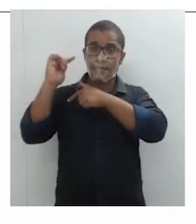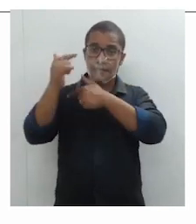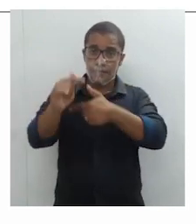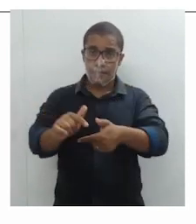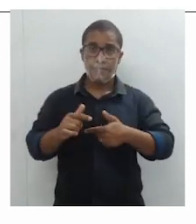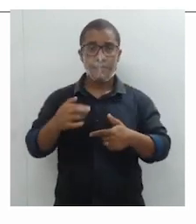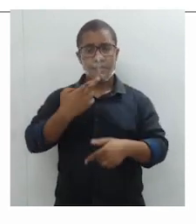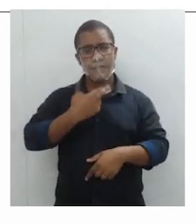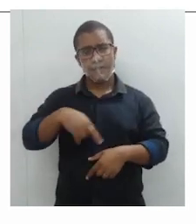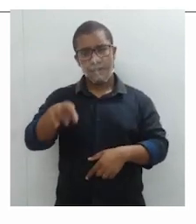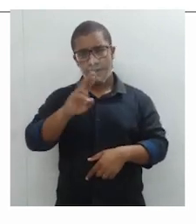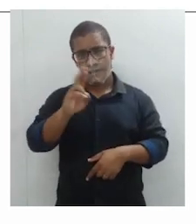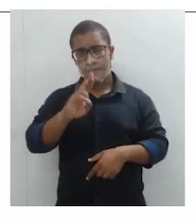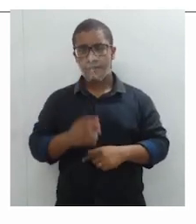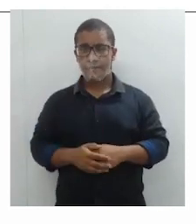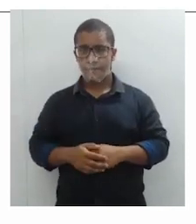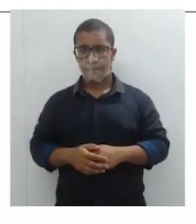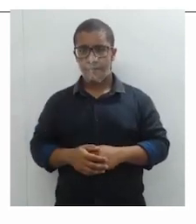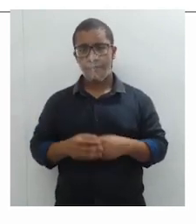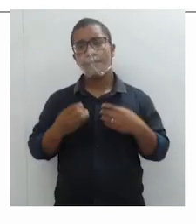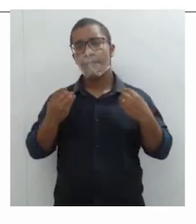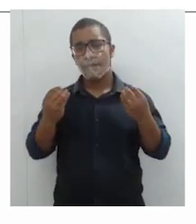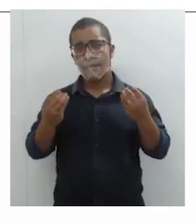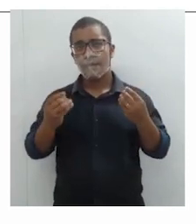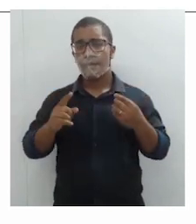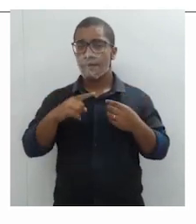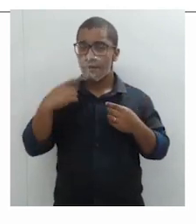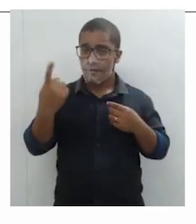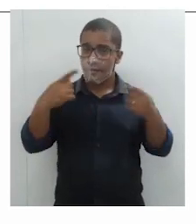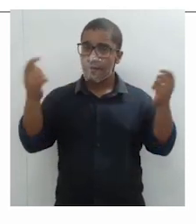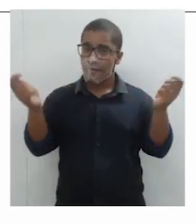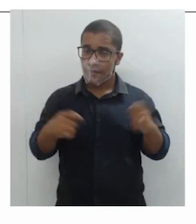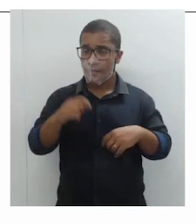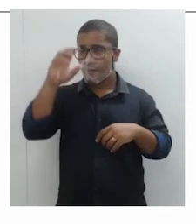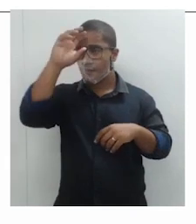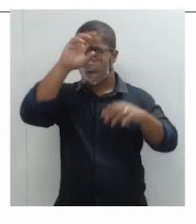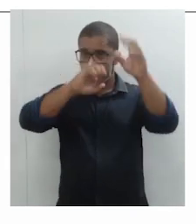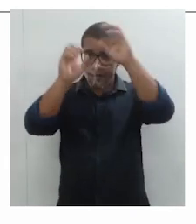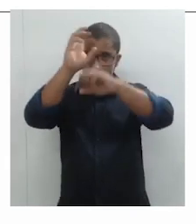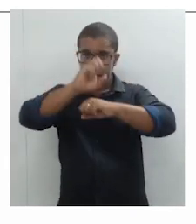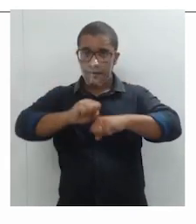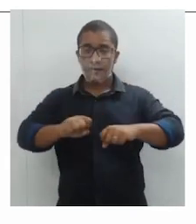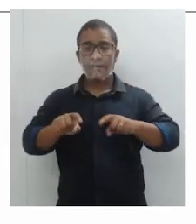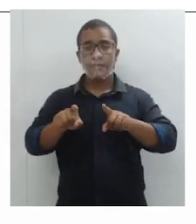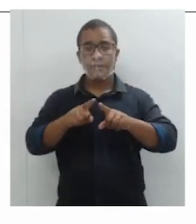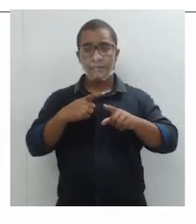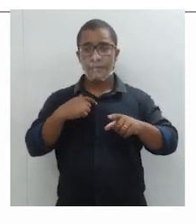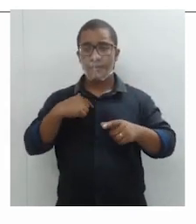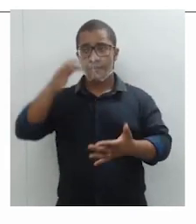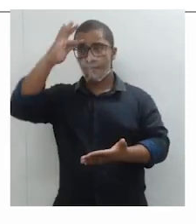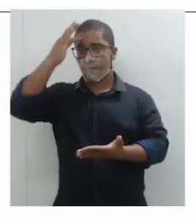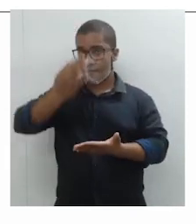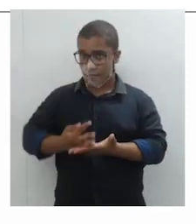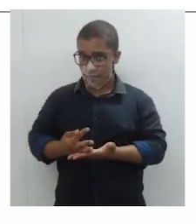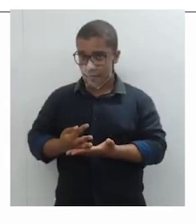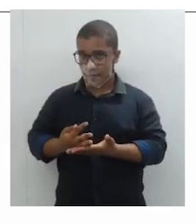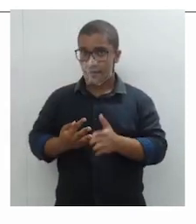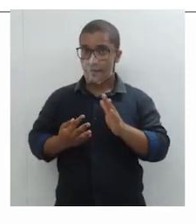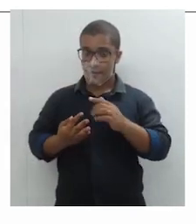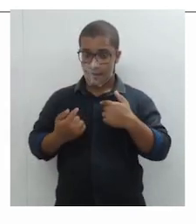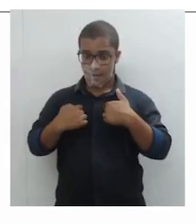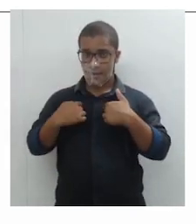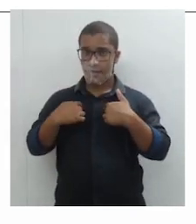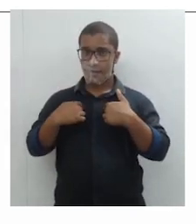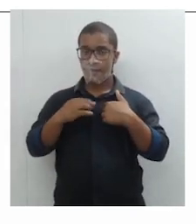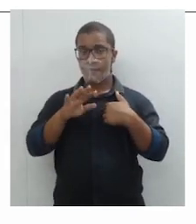tradições religiosas para que nós possamos aprender que o processo uma fé mas o